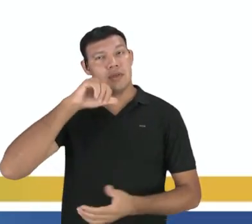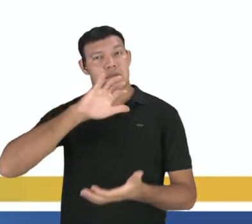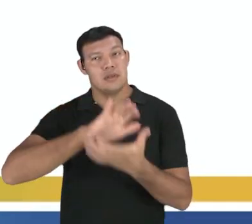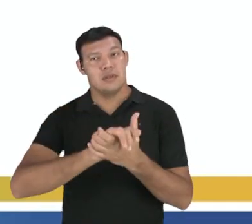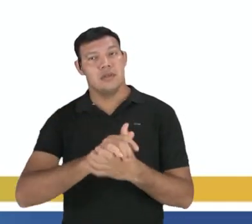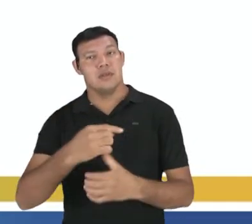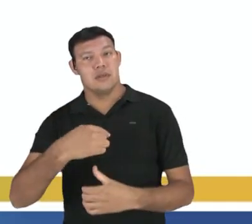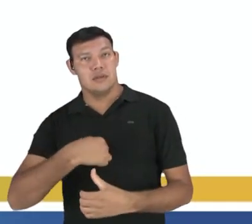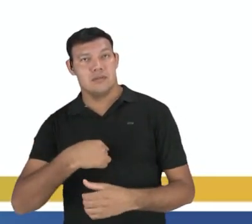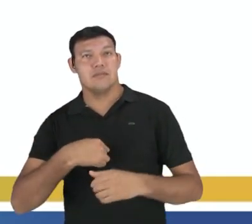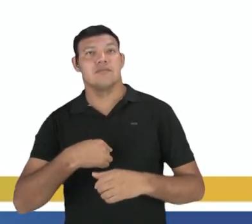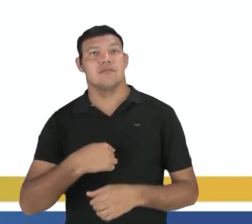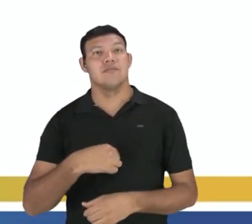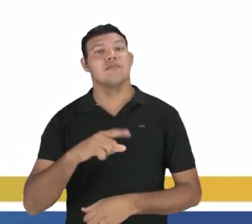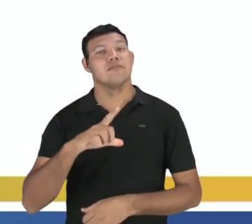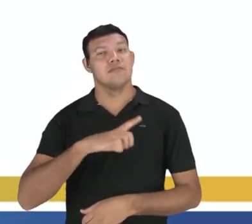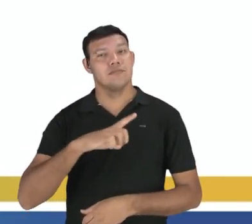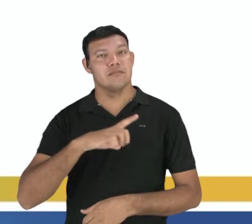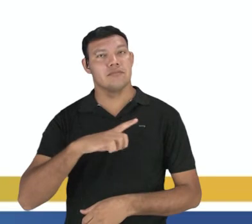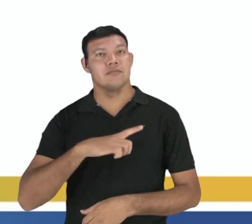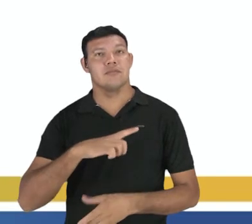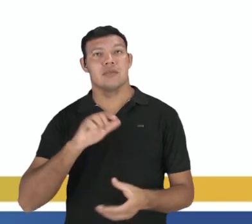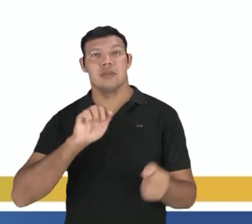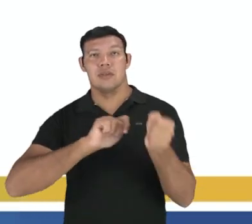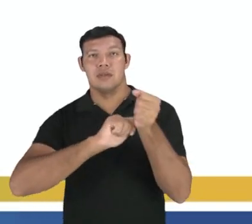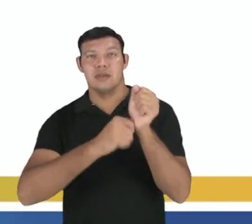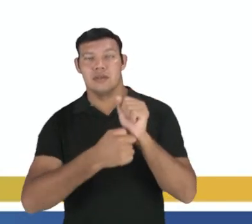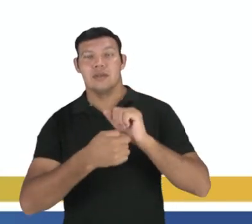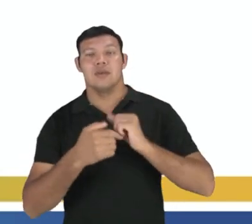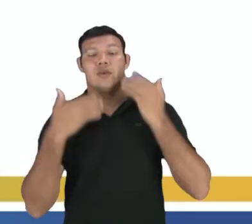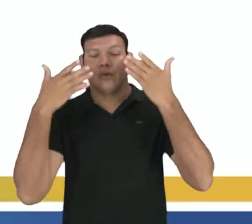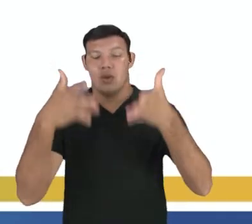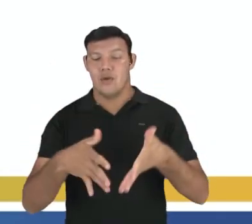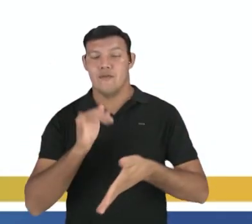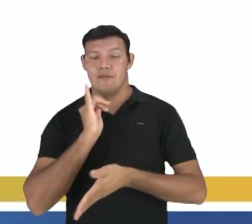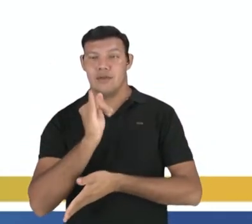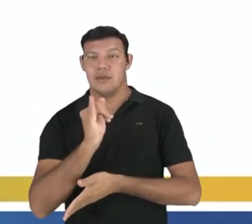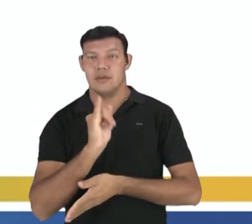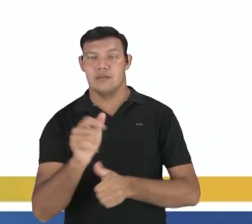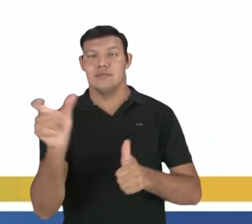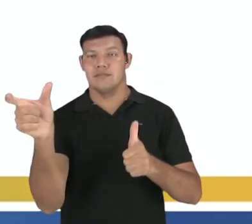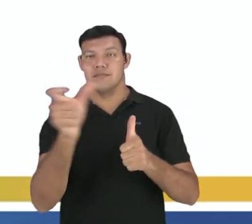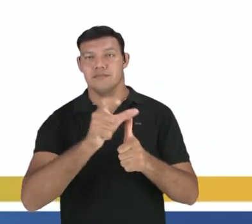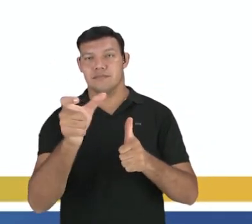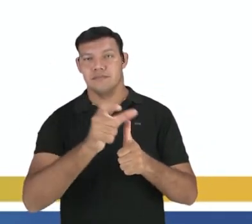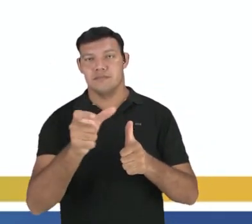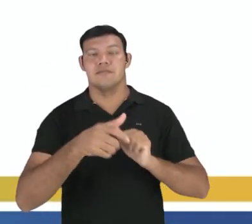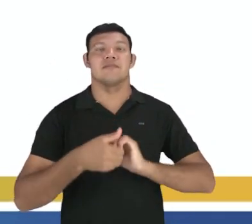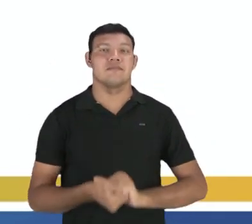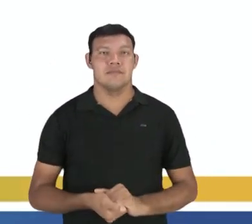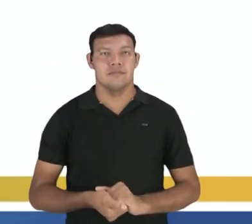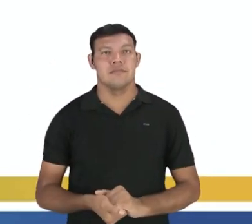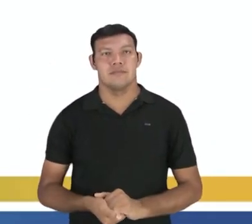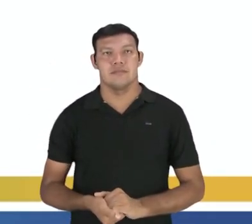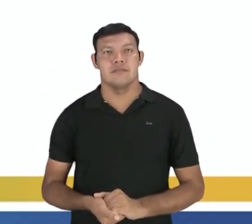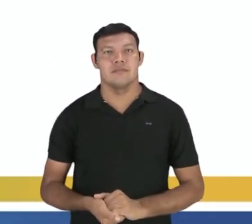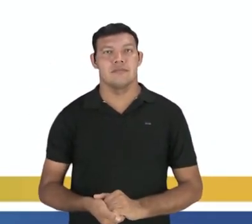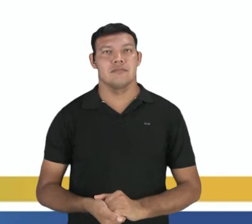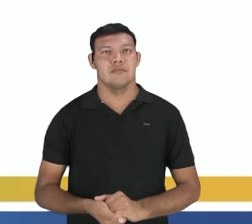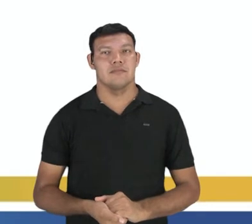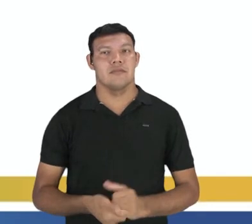o segredo. Então, aqui indica, mais uma vez, que eu tenho um foco narrativo em primeira pessoa também,